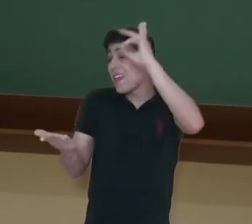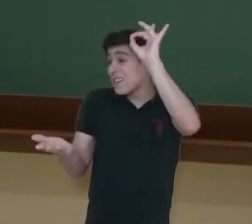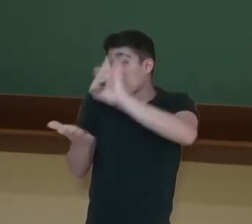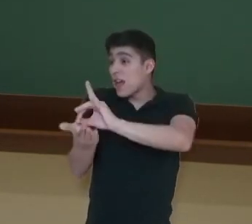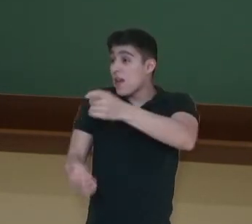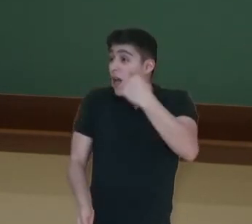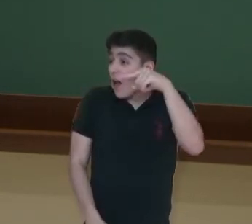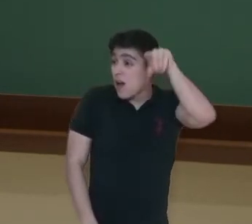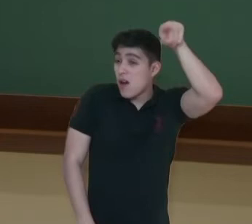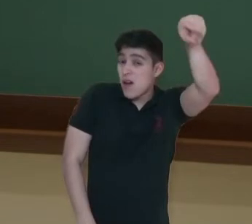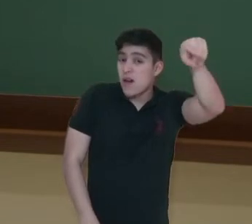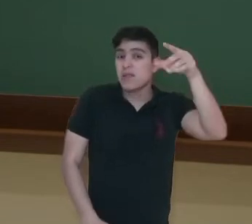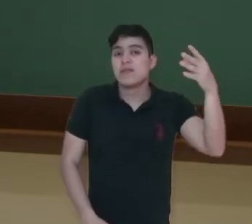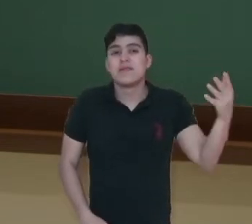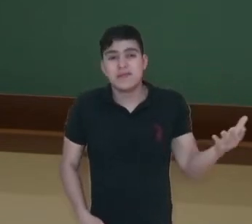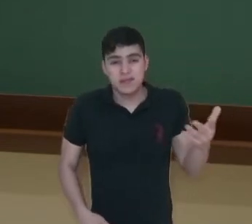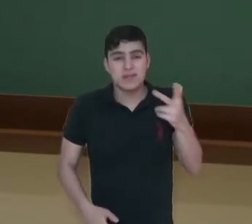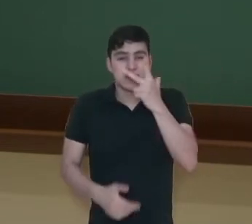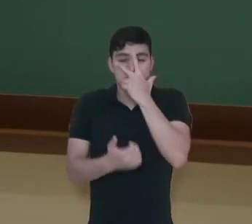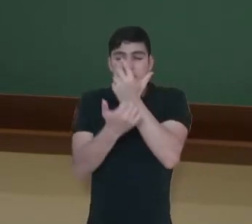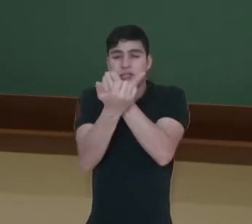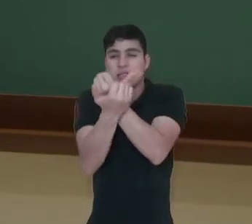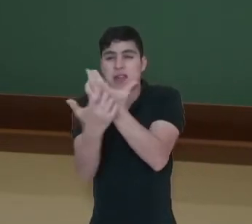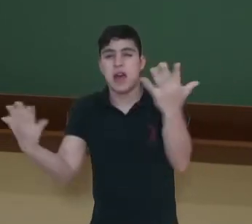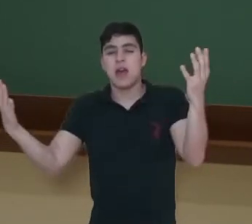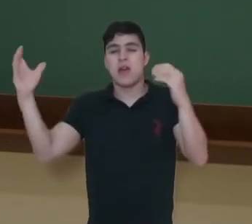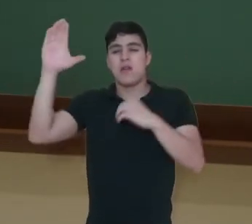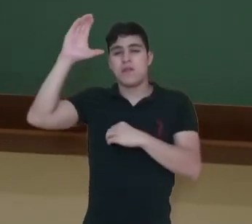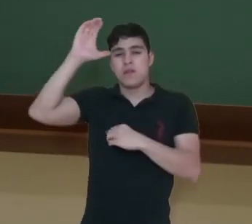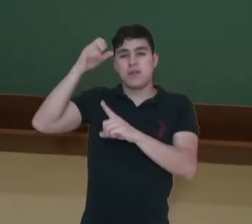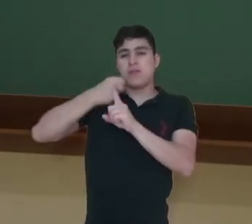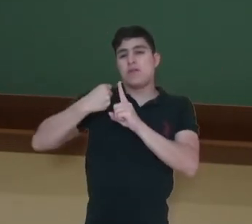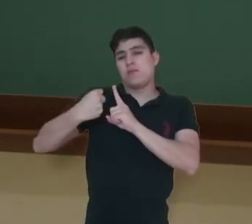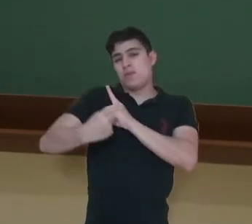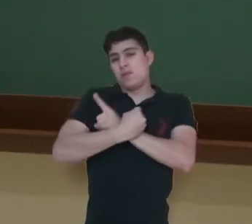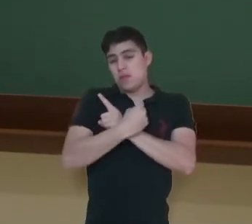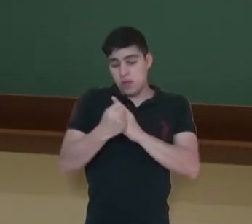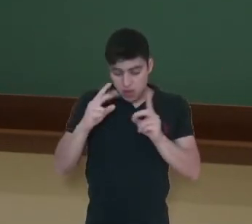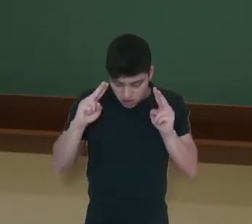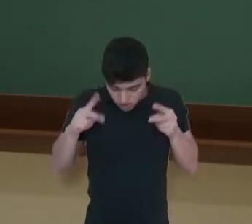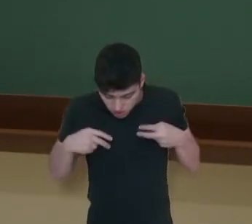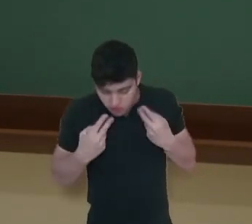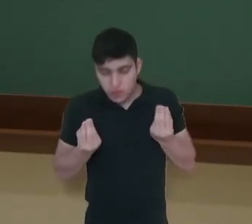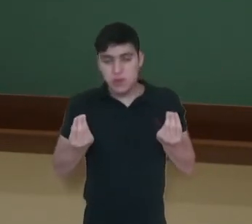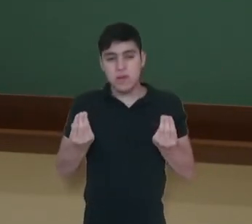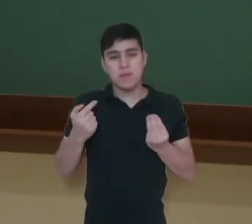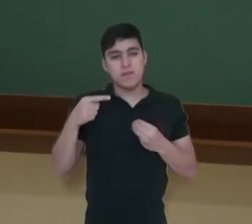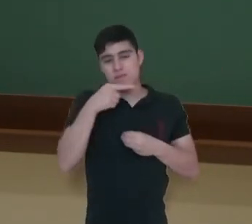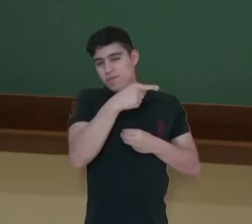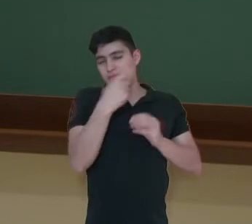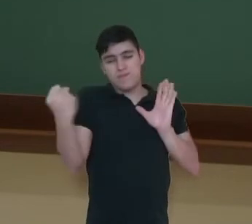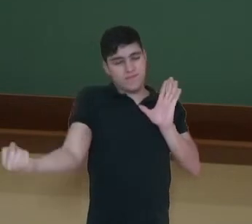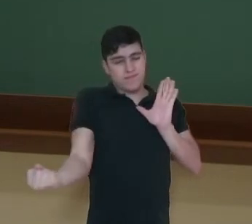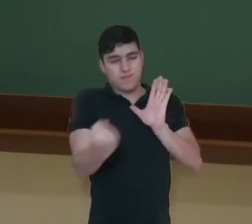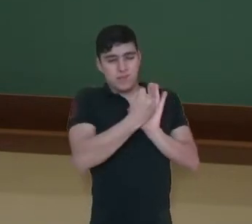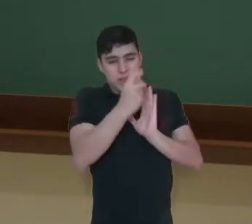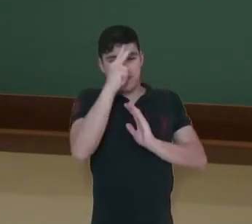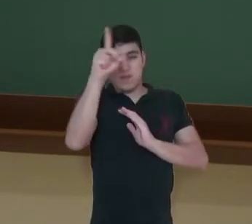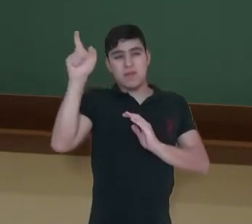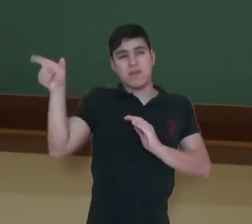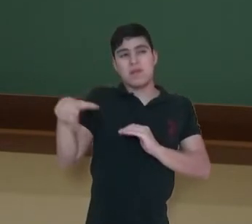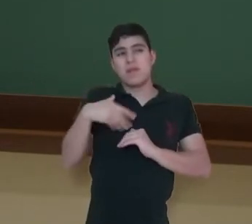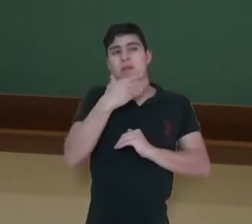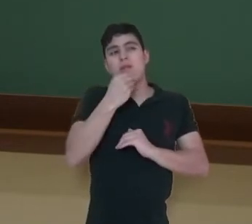vejam a realidade, para trazer a consciência social para aquelas pessoas que estão lá dentro. E ele é uma pessoa que é emblemática no Brasil, porque ele traz essa visão de